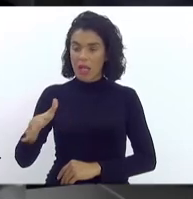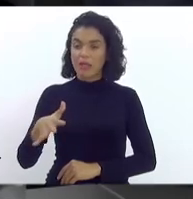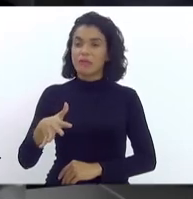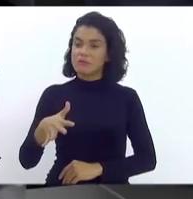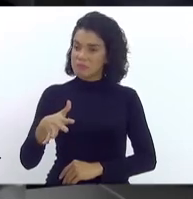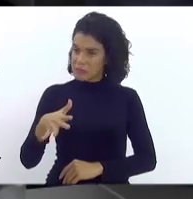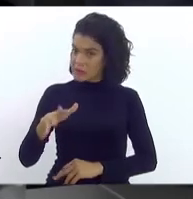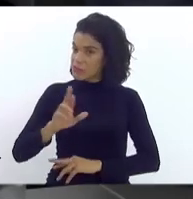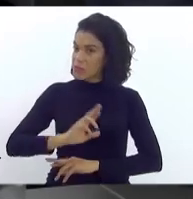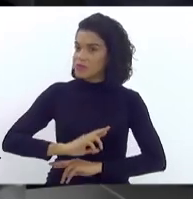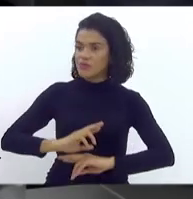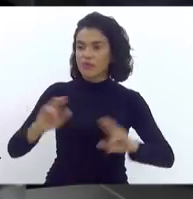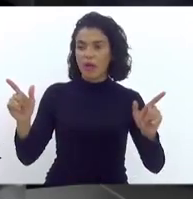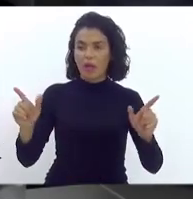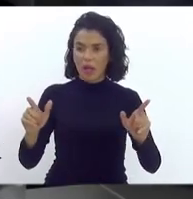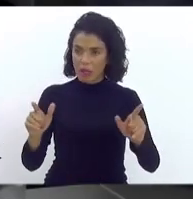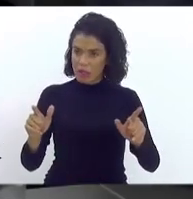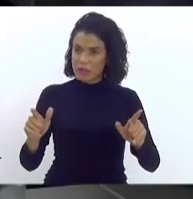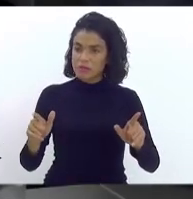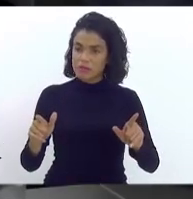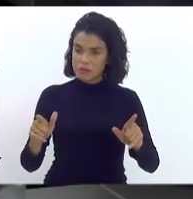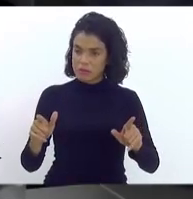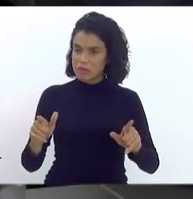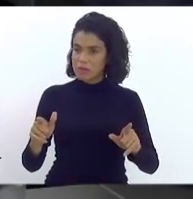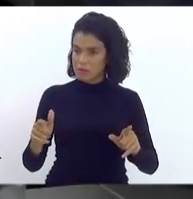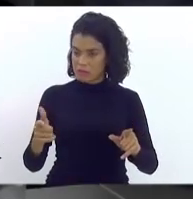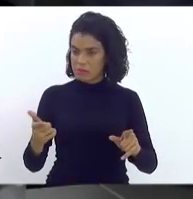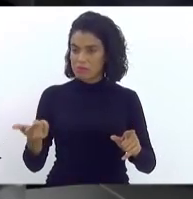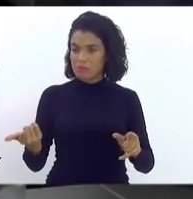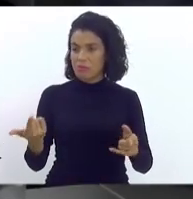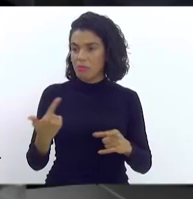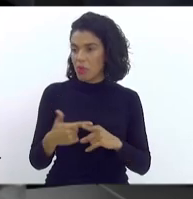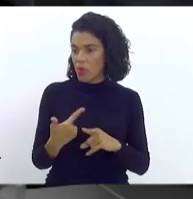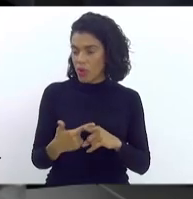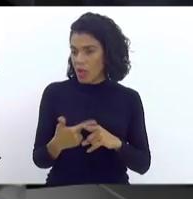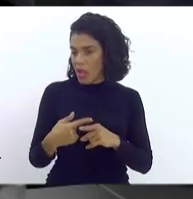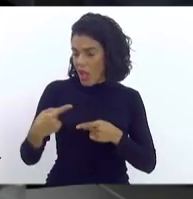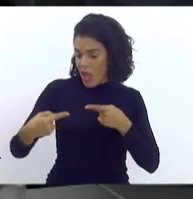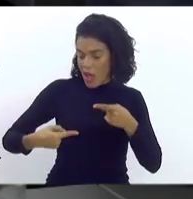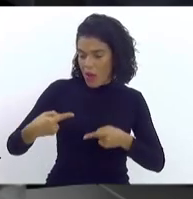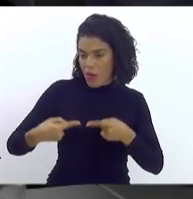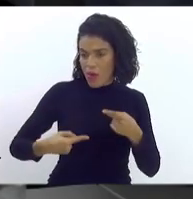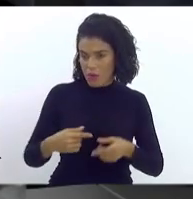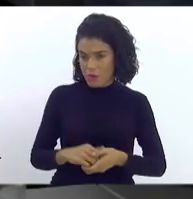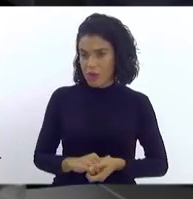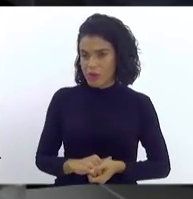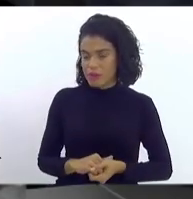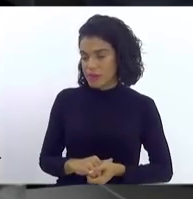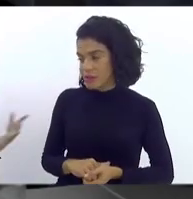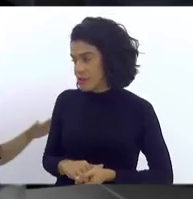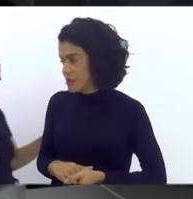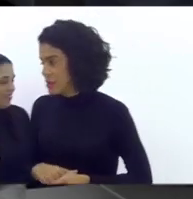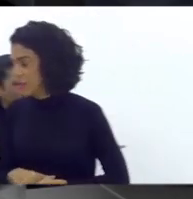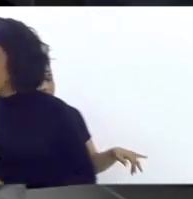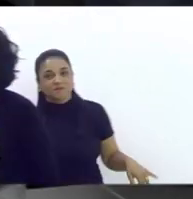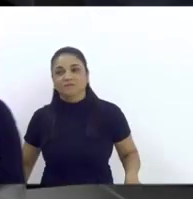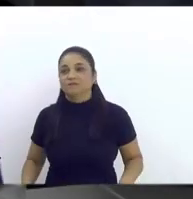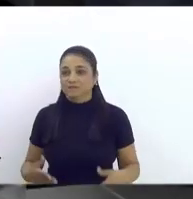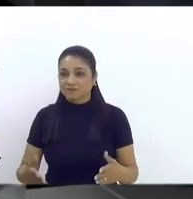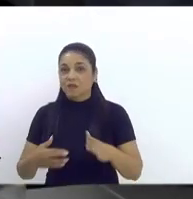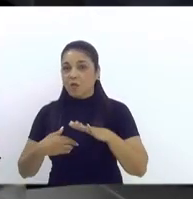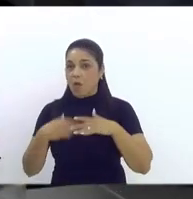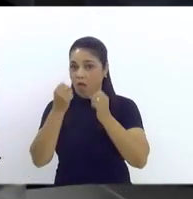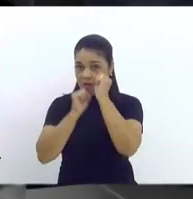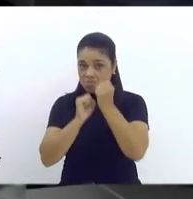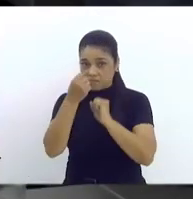ele paga uma diferença muito grande, né? Porque não há o quê? A concorrência. Então, eu acho que a empresa tem